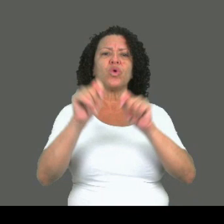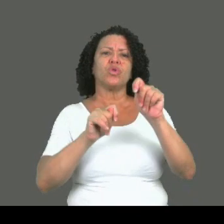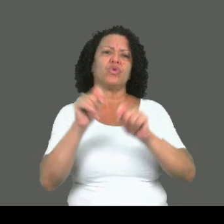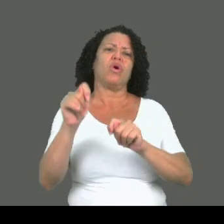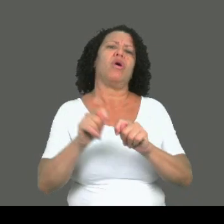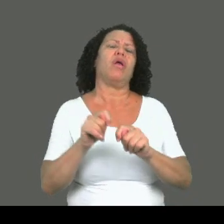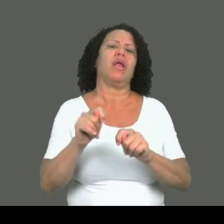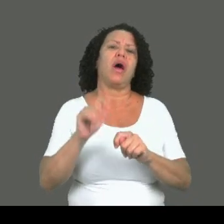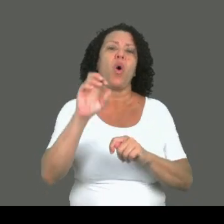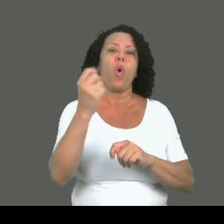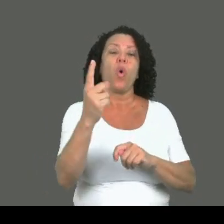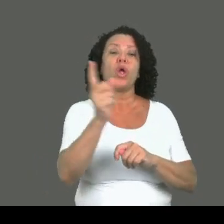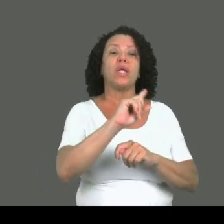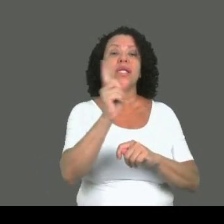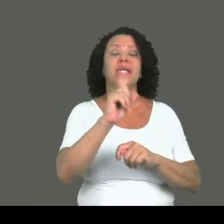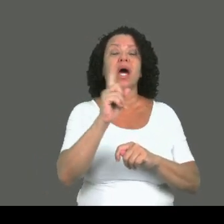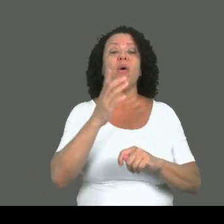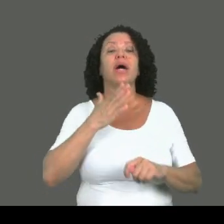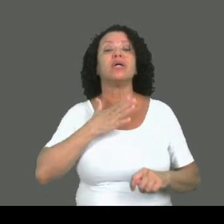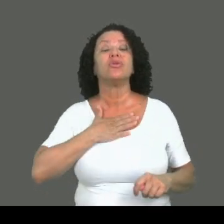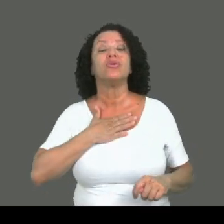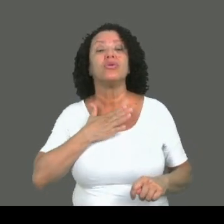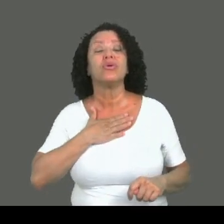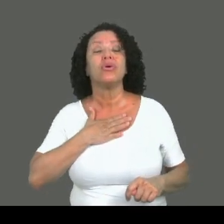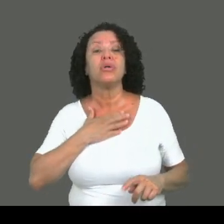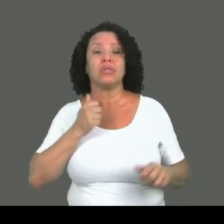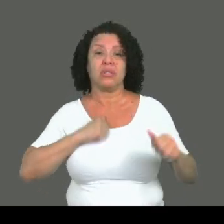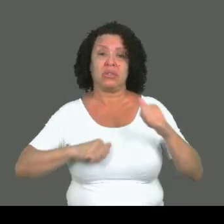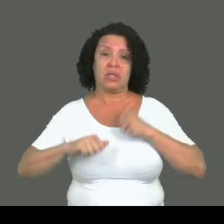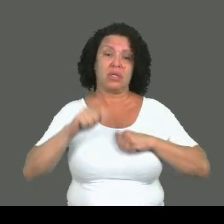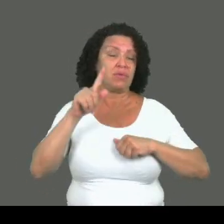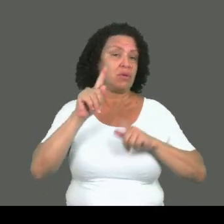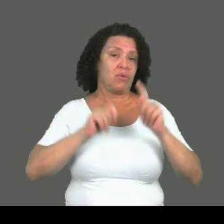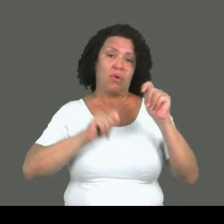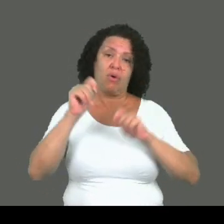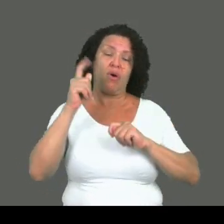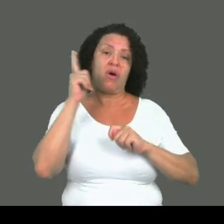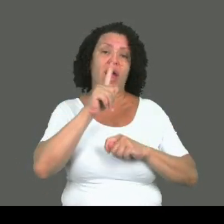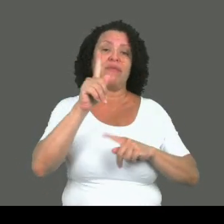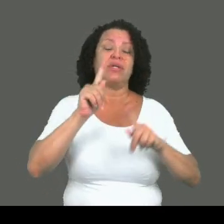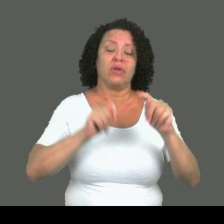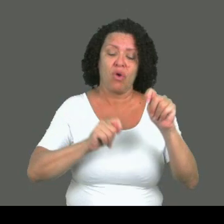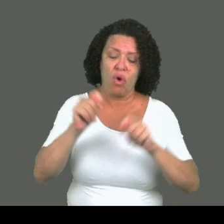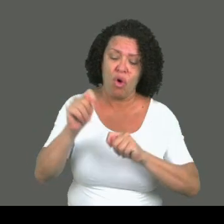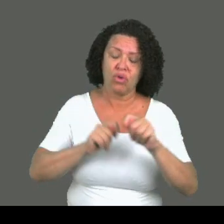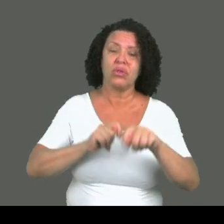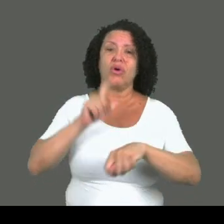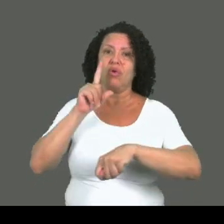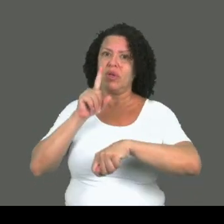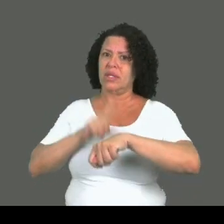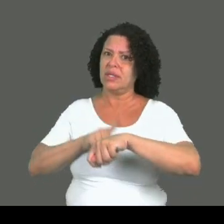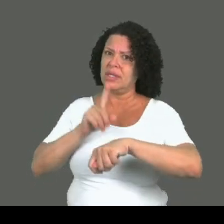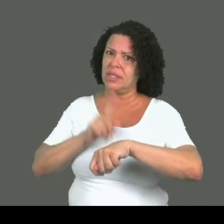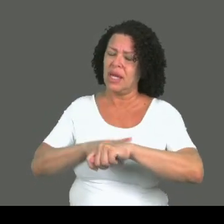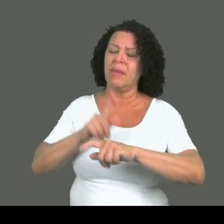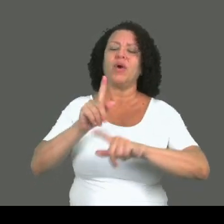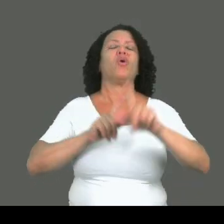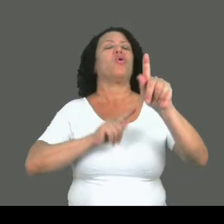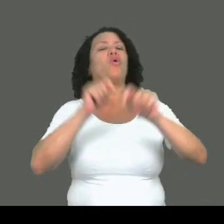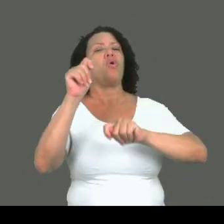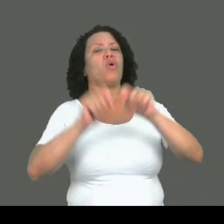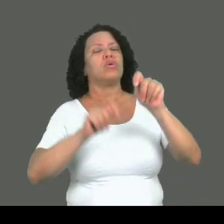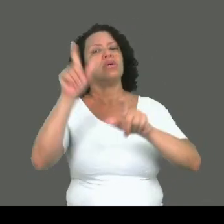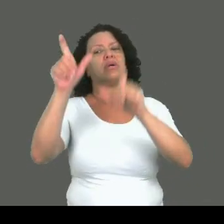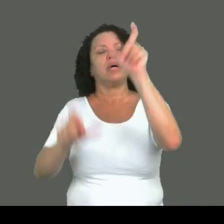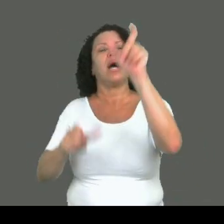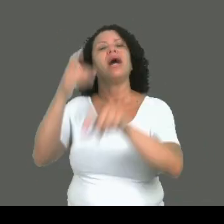a gente não controla é a nossa ansiedade. Então a gente começa a querer controlar o tempo, controlar as